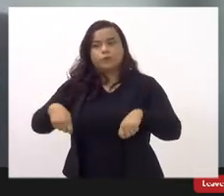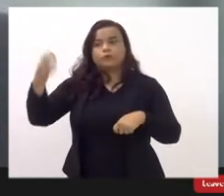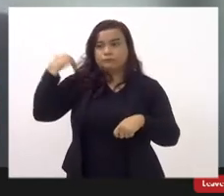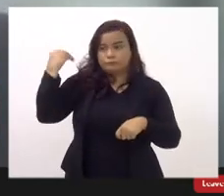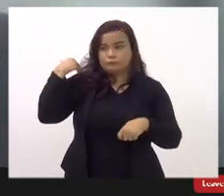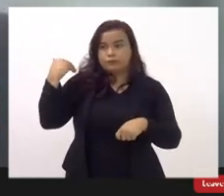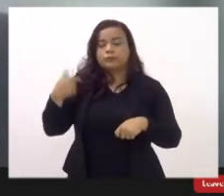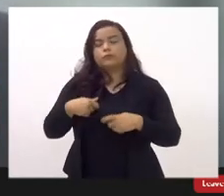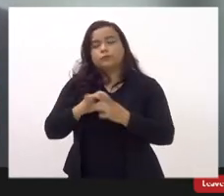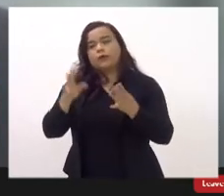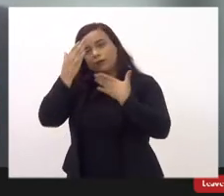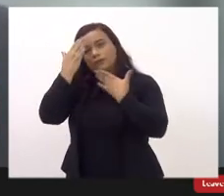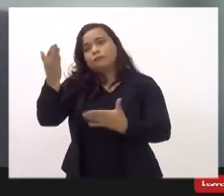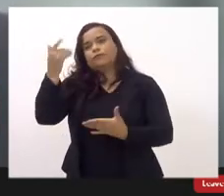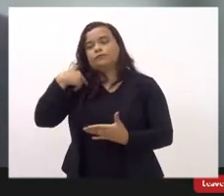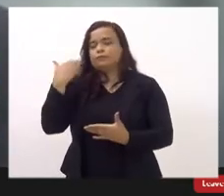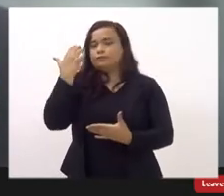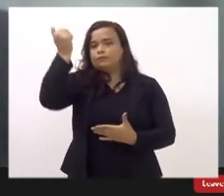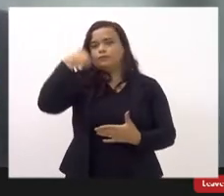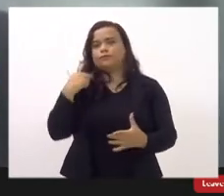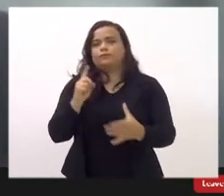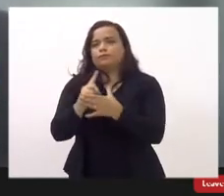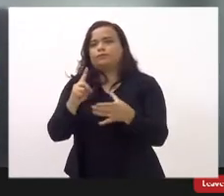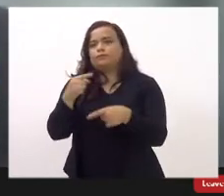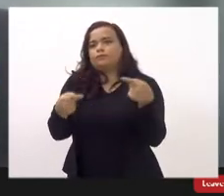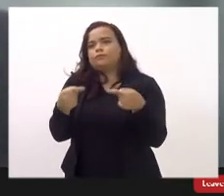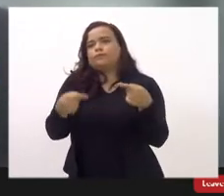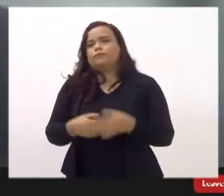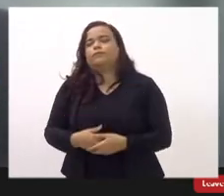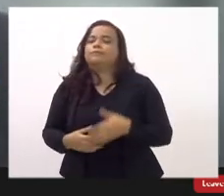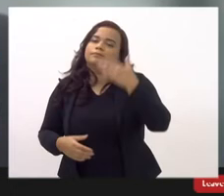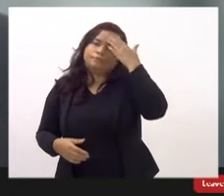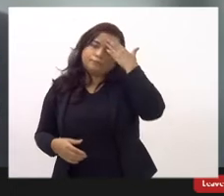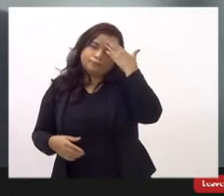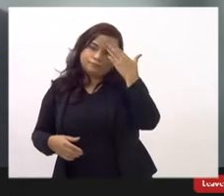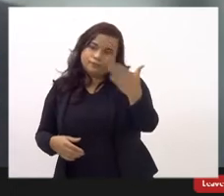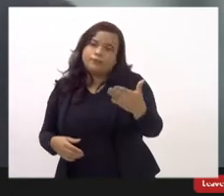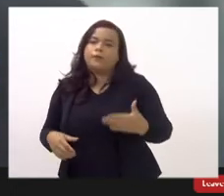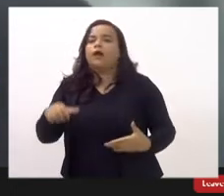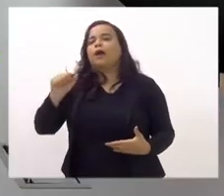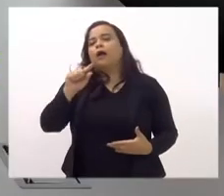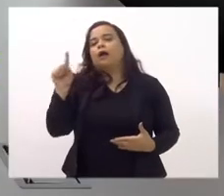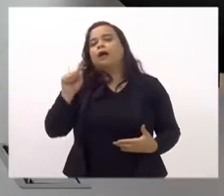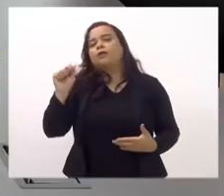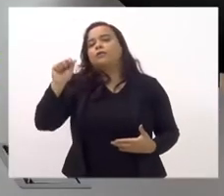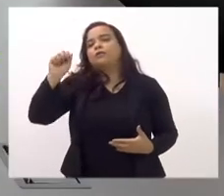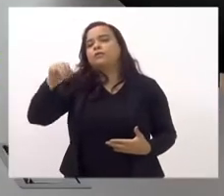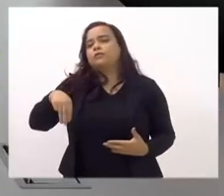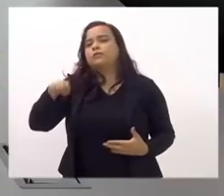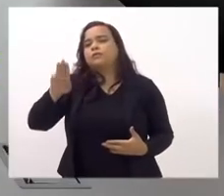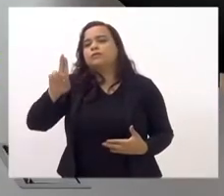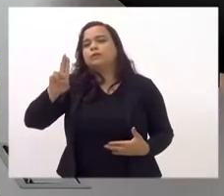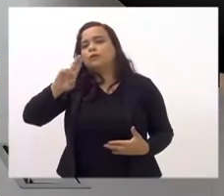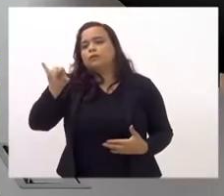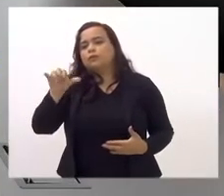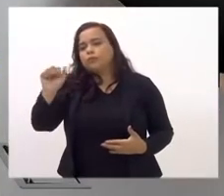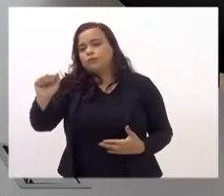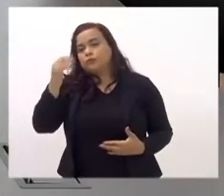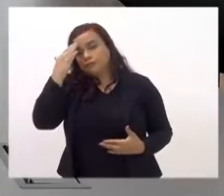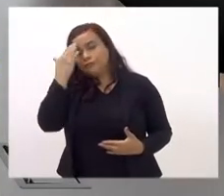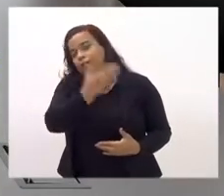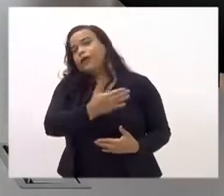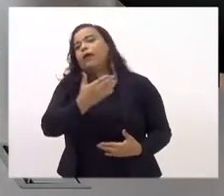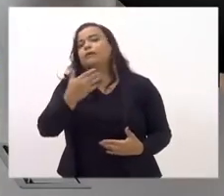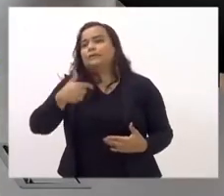vez aí a oportunidade para o debate. Obrigado, doutora Zambuja. Eu, como autor de uma das leis que a Defensoria Pública